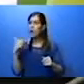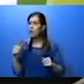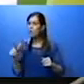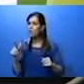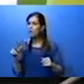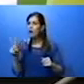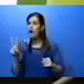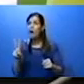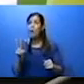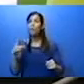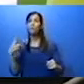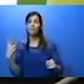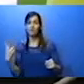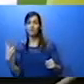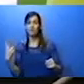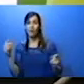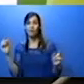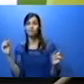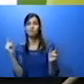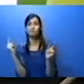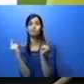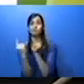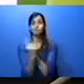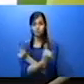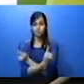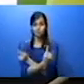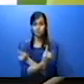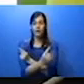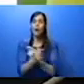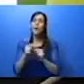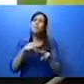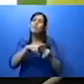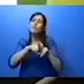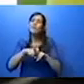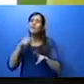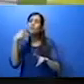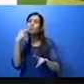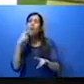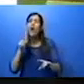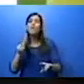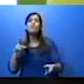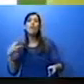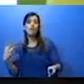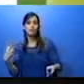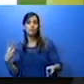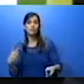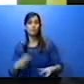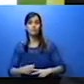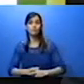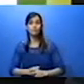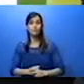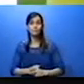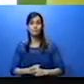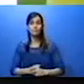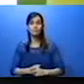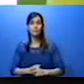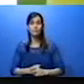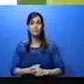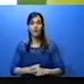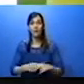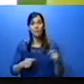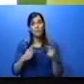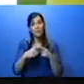ao contrário. Por isso que a gente fala operação inversa. Essa daqui é a